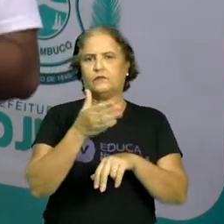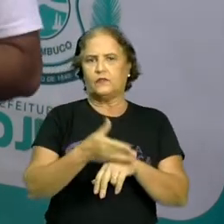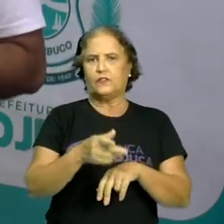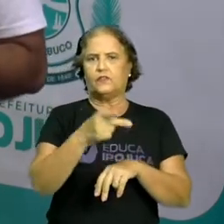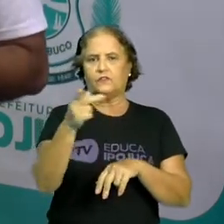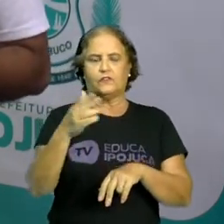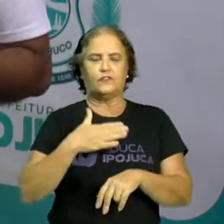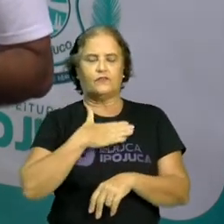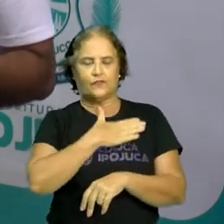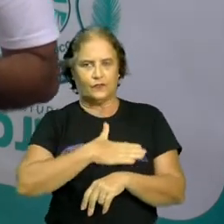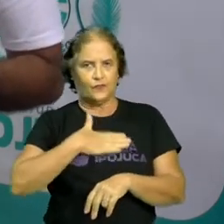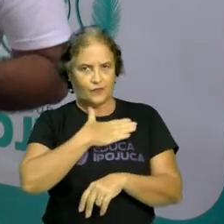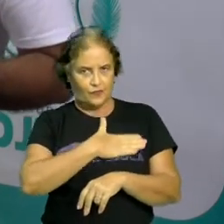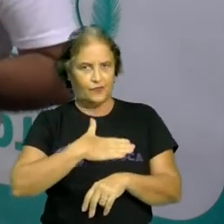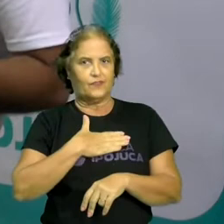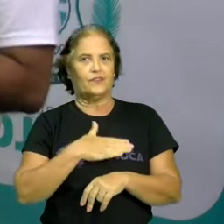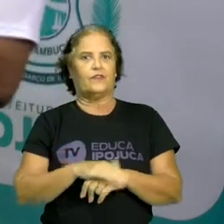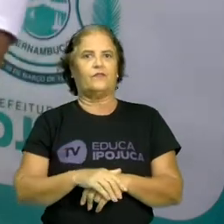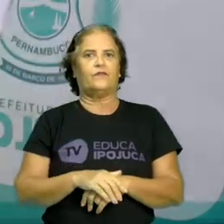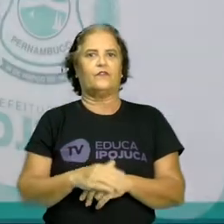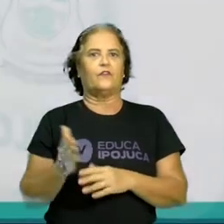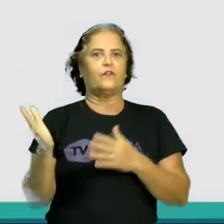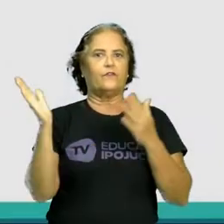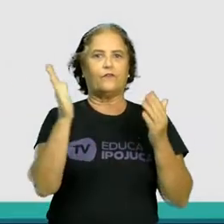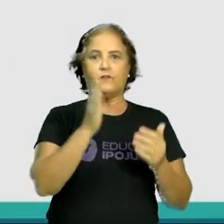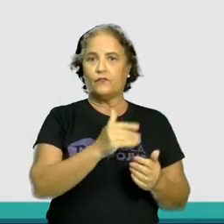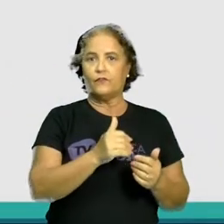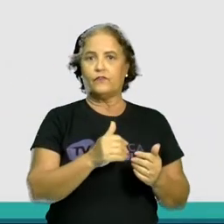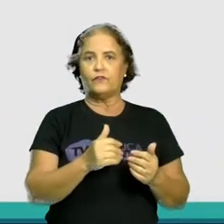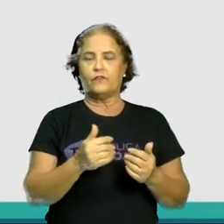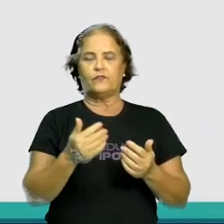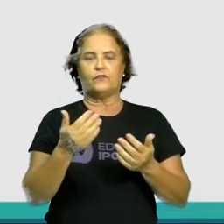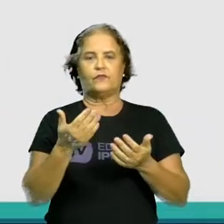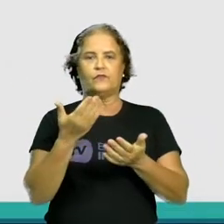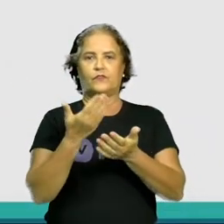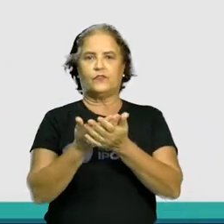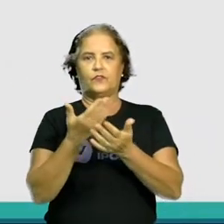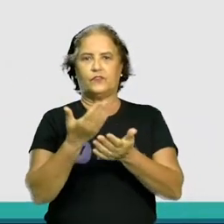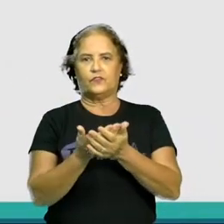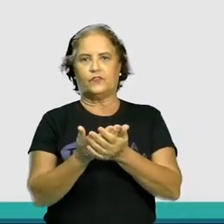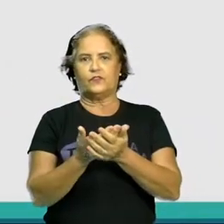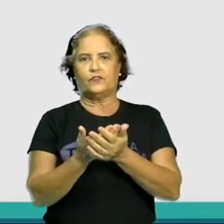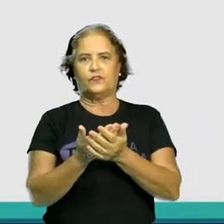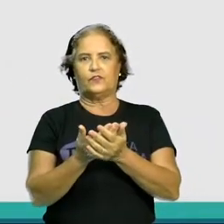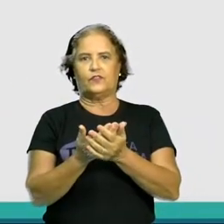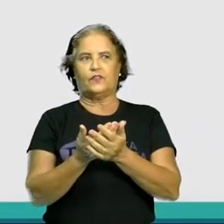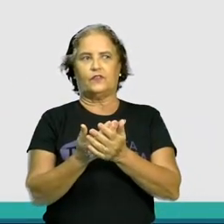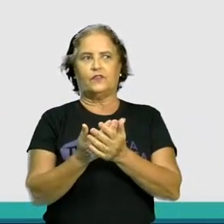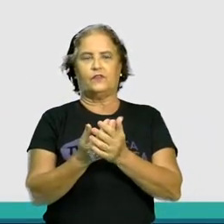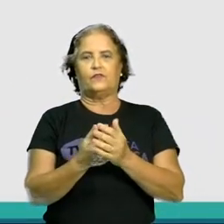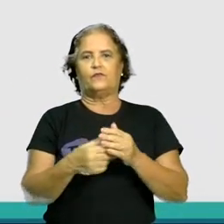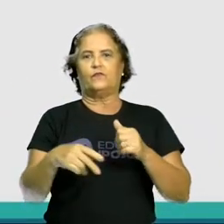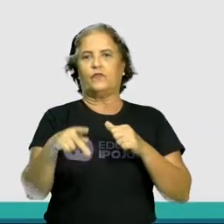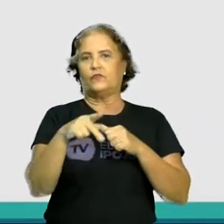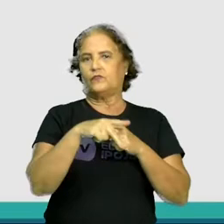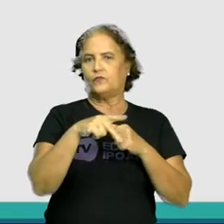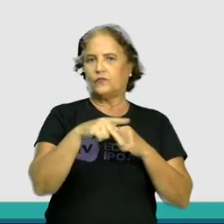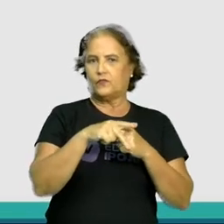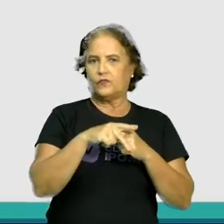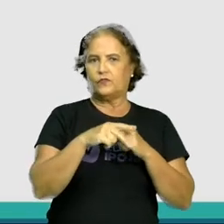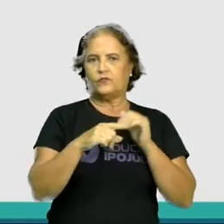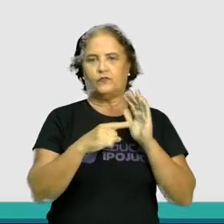e vocês vão gostar bastante certo vamos estudar hoje hoje demonstrating banana que são os pronomes